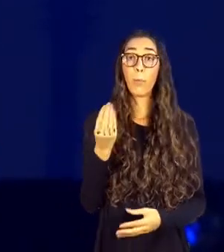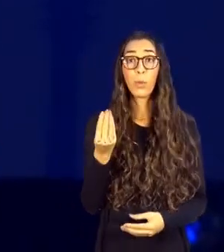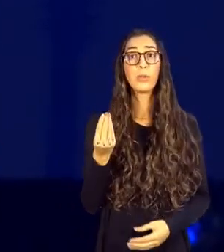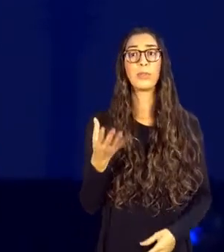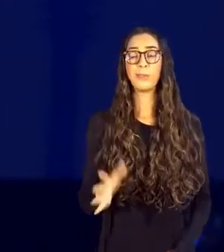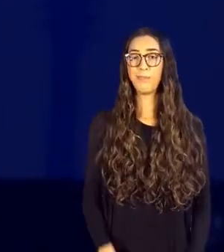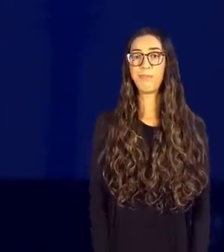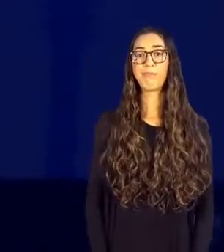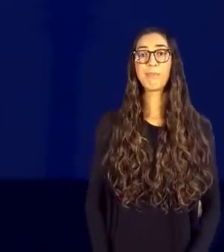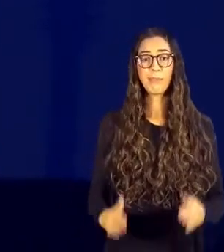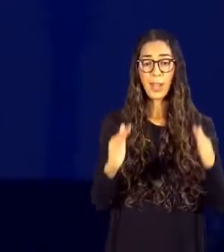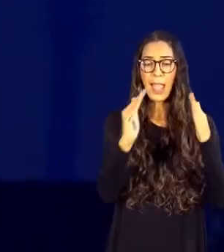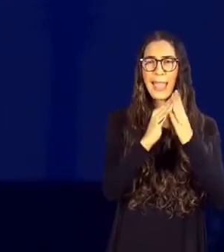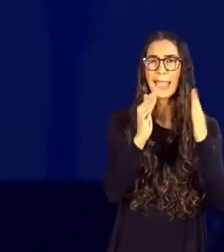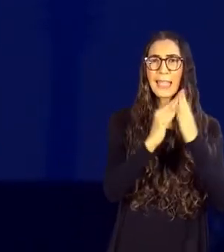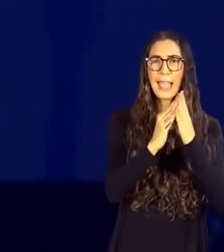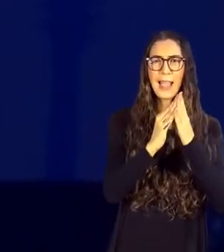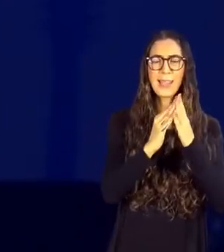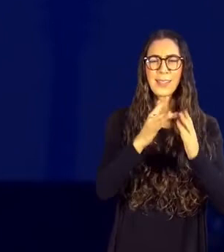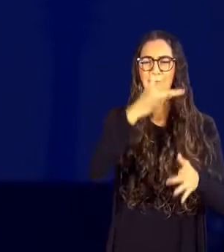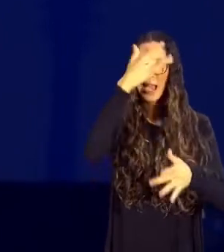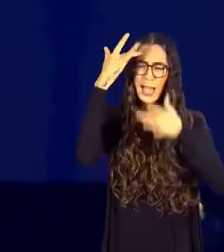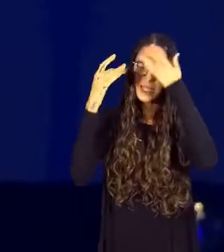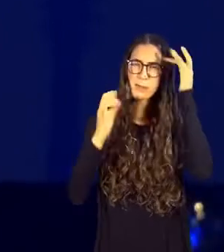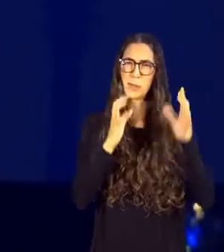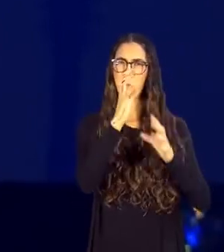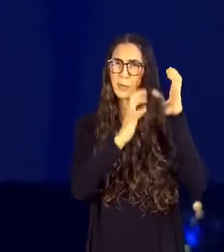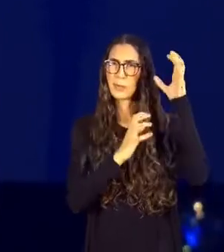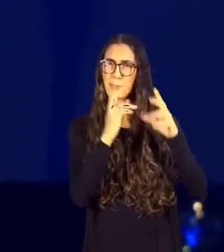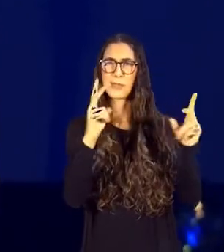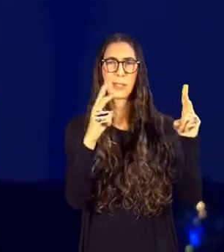gente que está desanimado da vida.